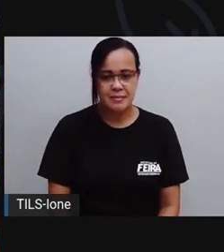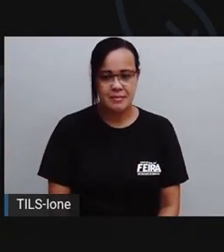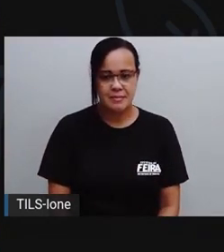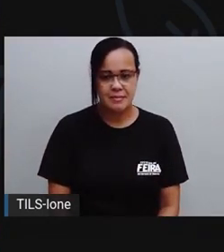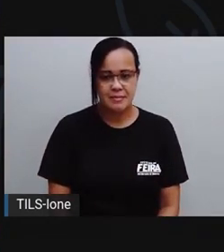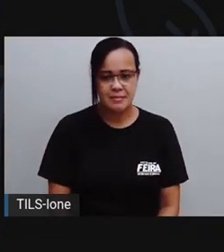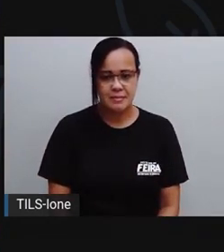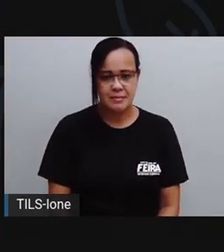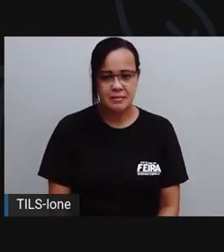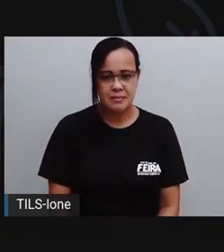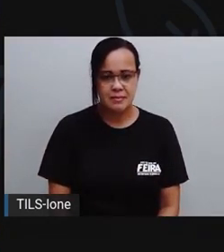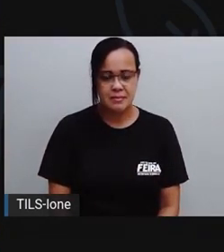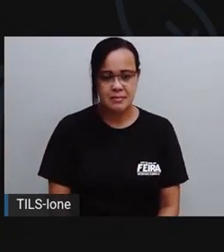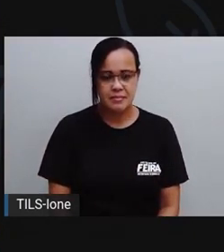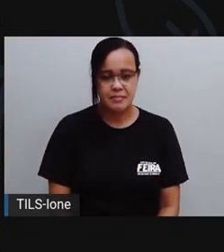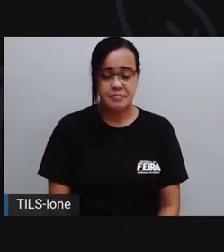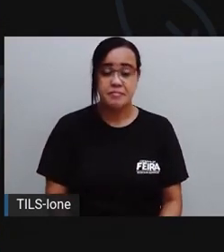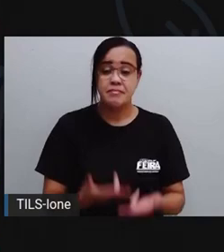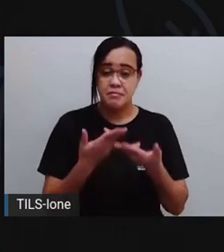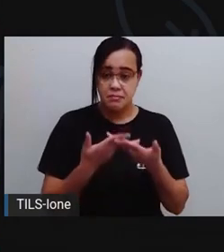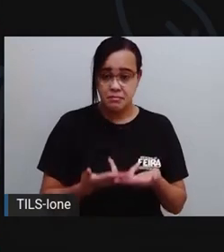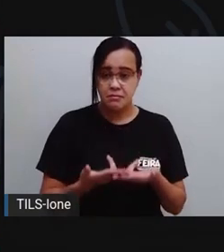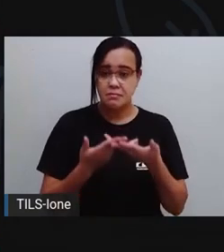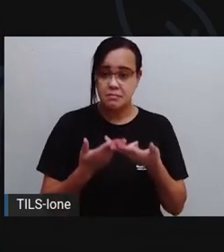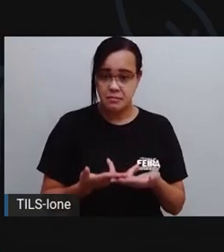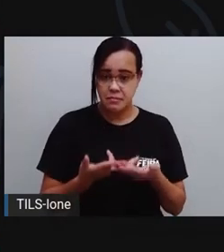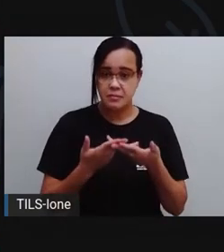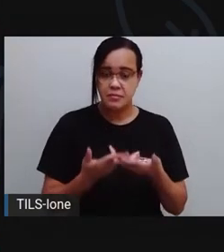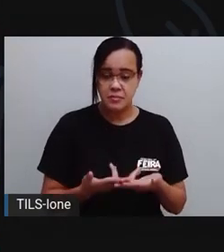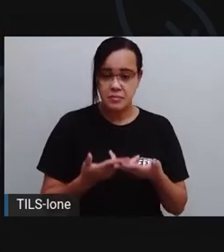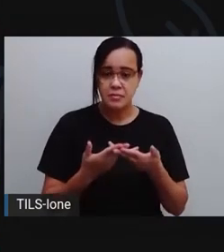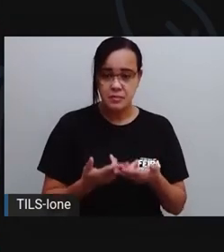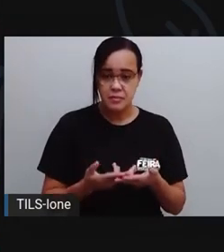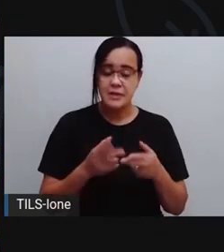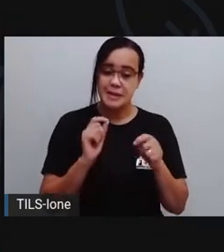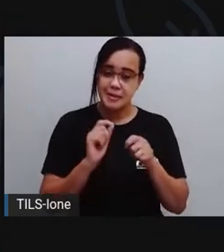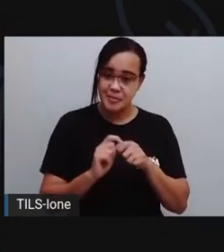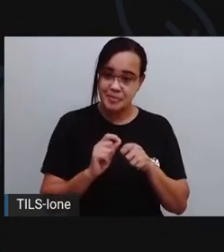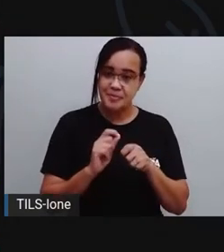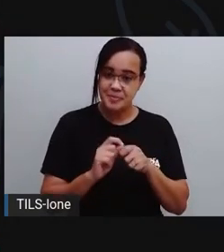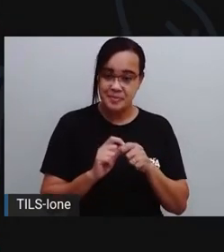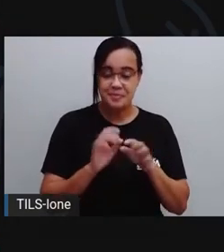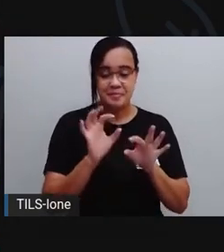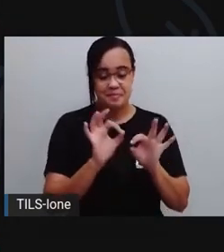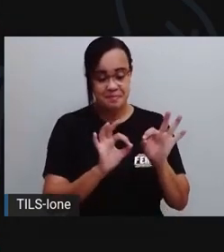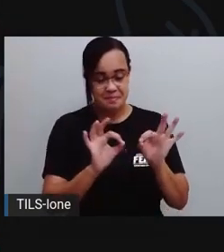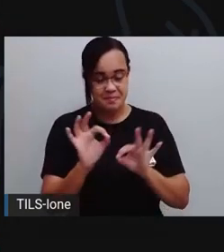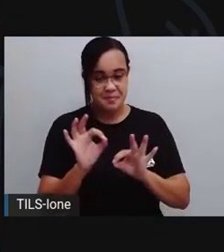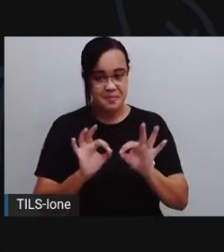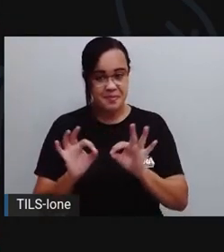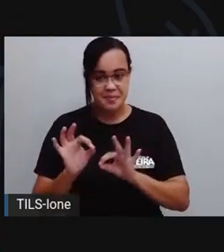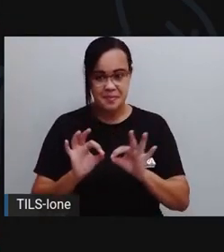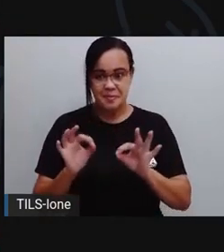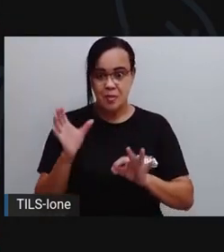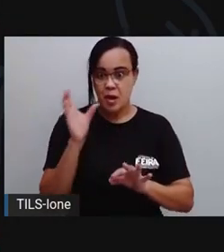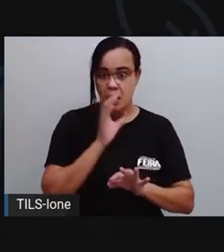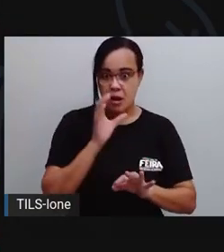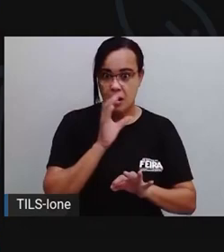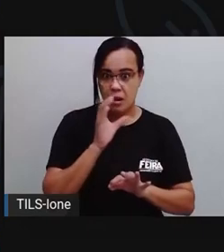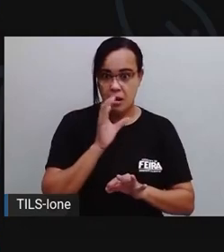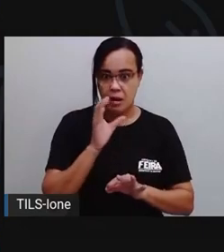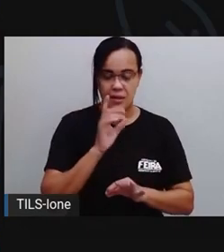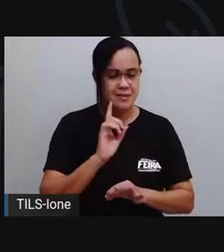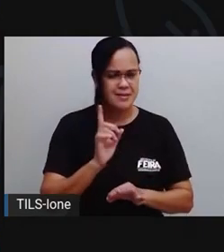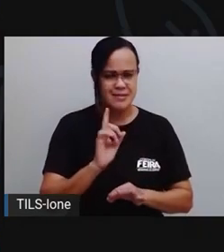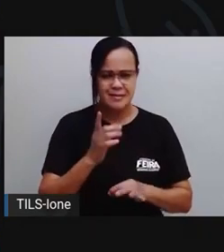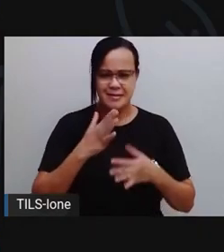Aí tem que ter bastante paciência para fazer artesanato, né? Não precisa ter pressa. Tem que ter